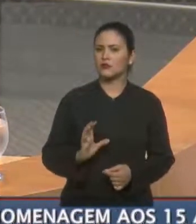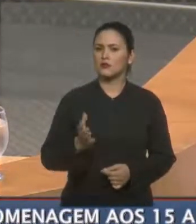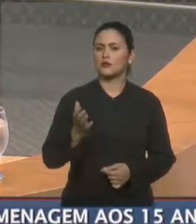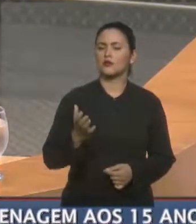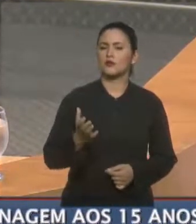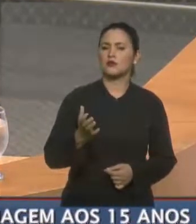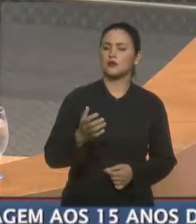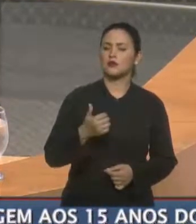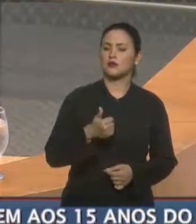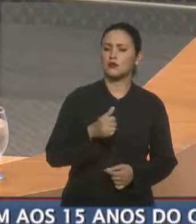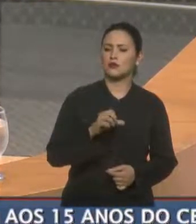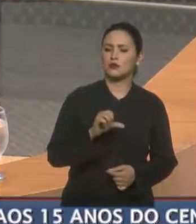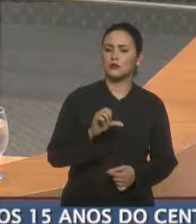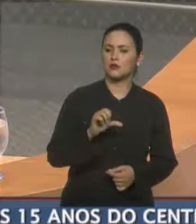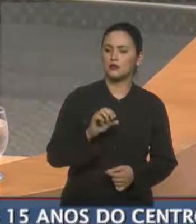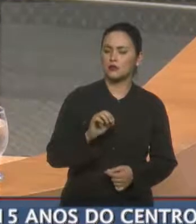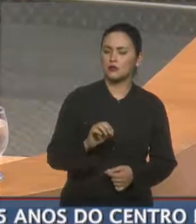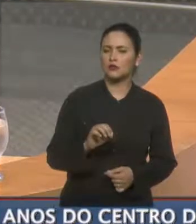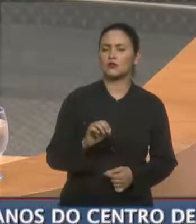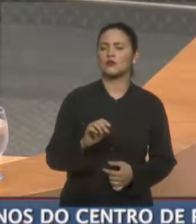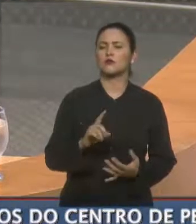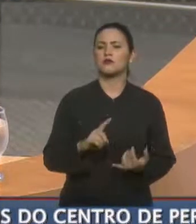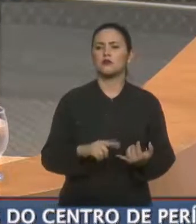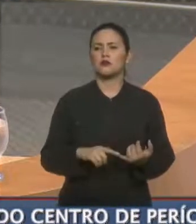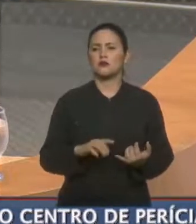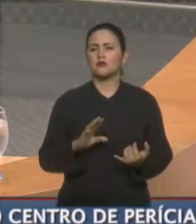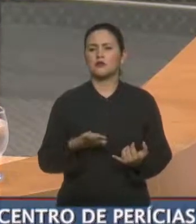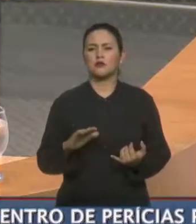o famoso caso dos meninos emasculados,